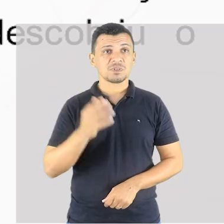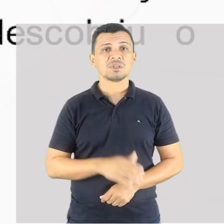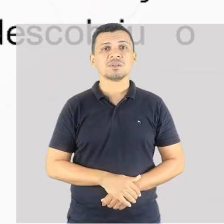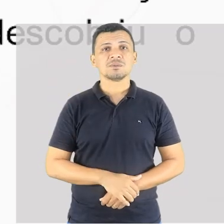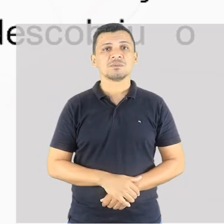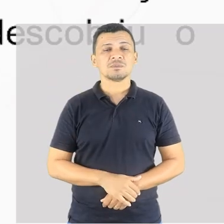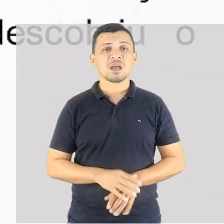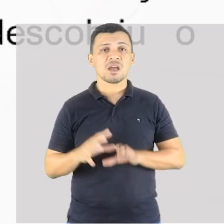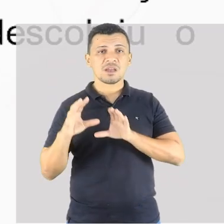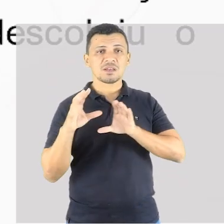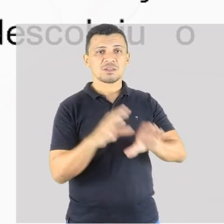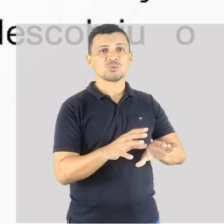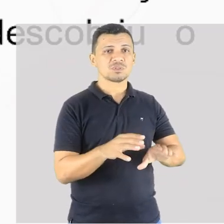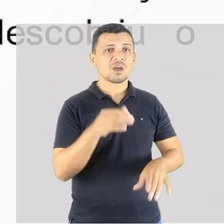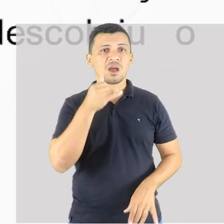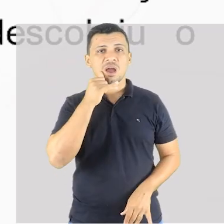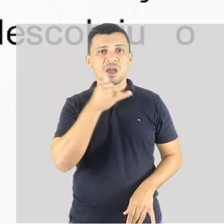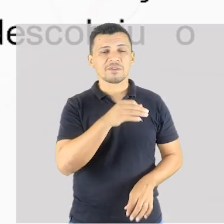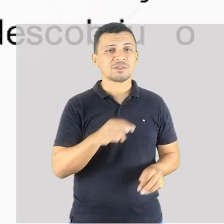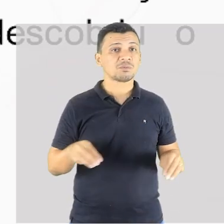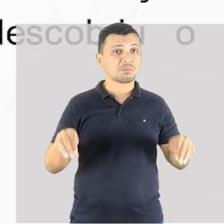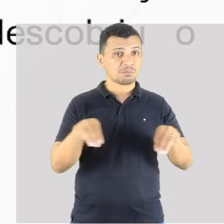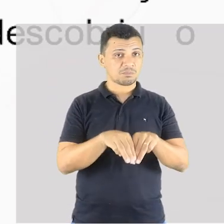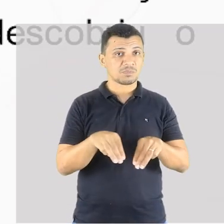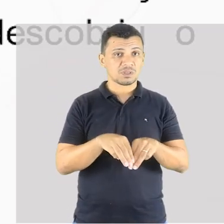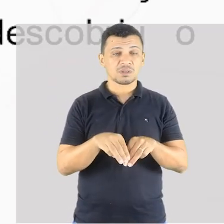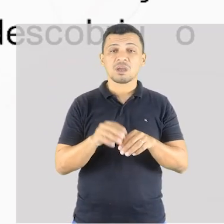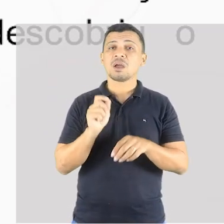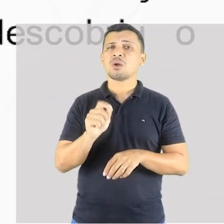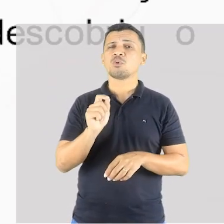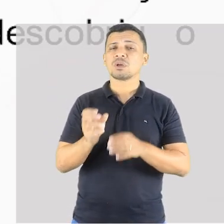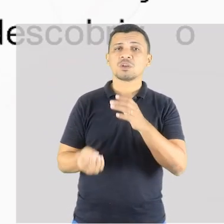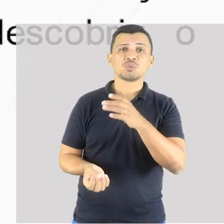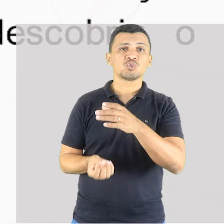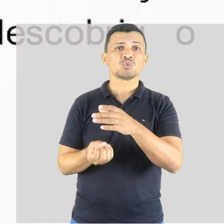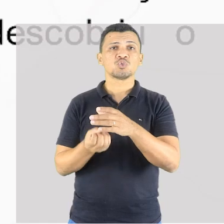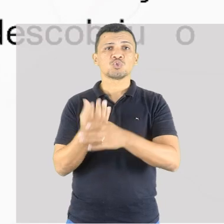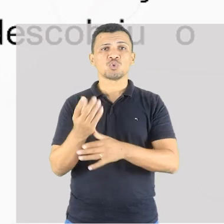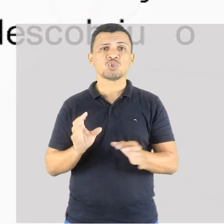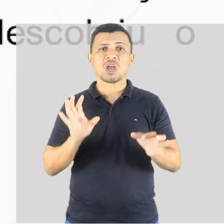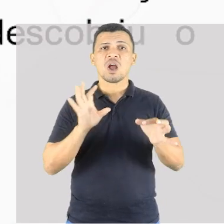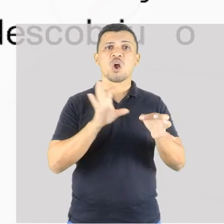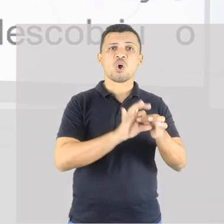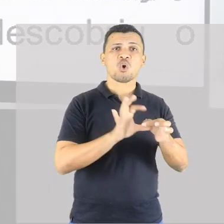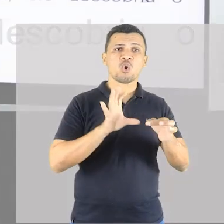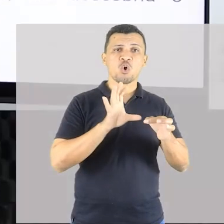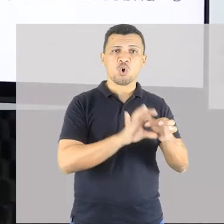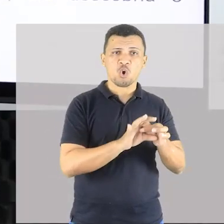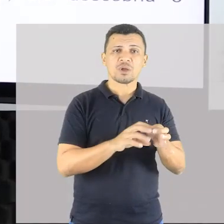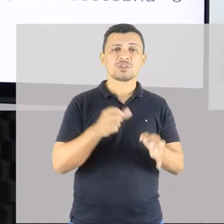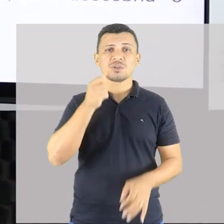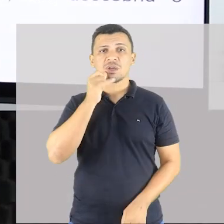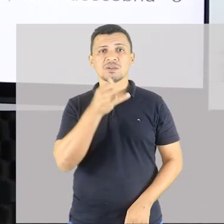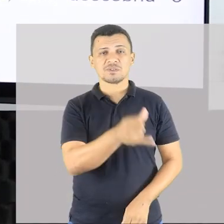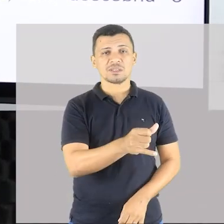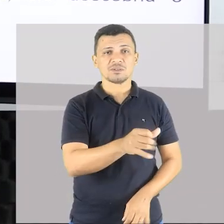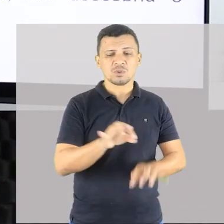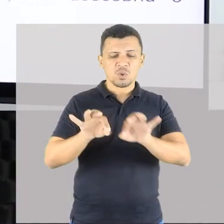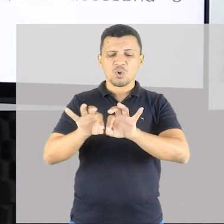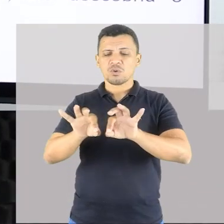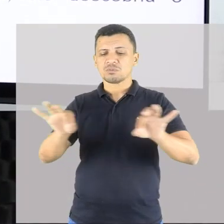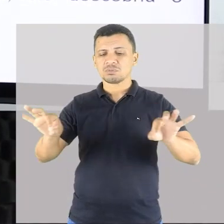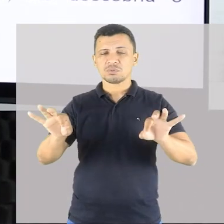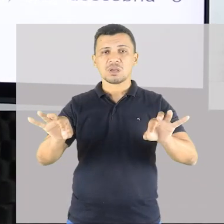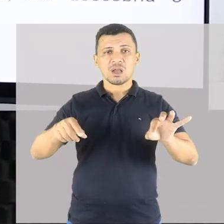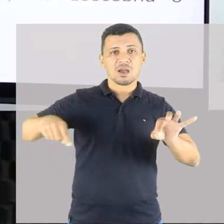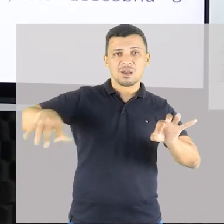indução eletromagnética é o fenômeno relacionado ao aparecimento de uma corrente elétrica em um condutor imerso em um